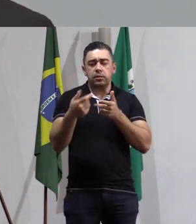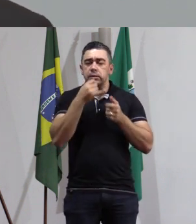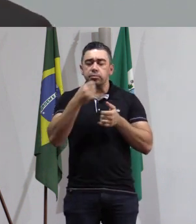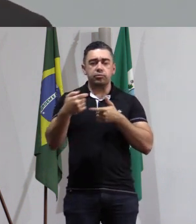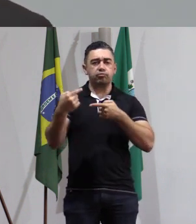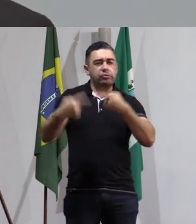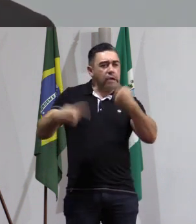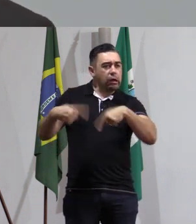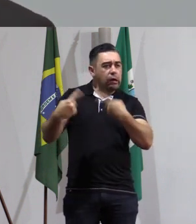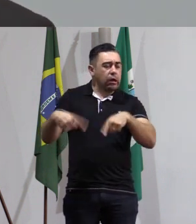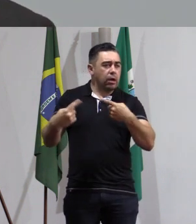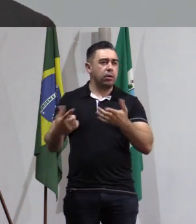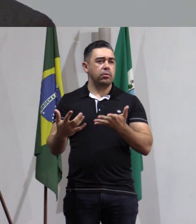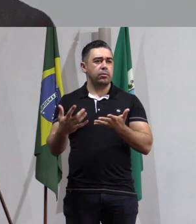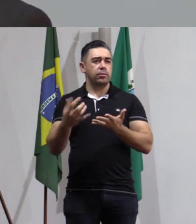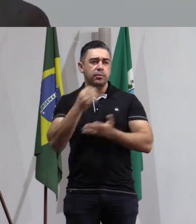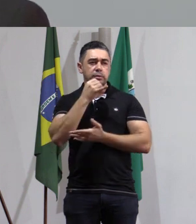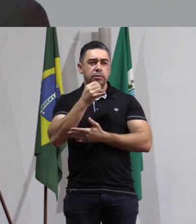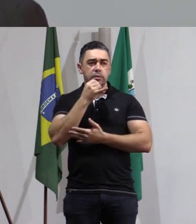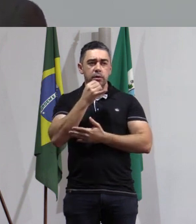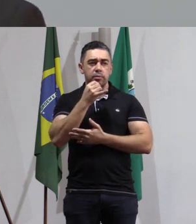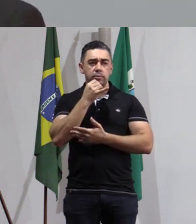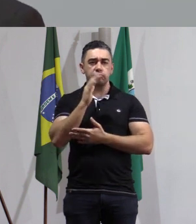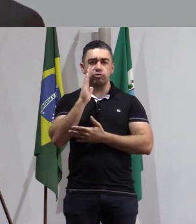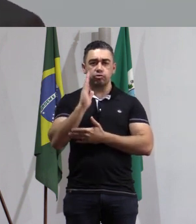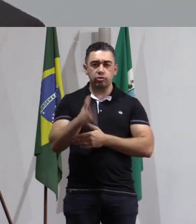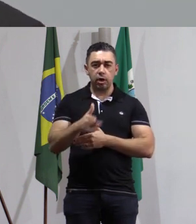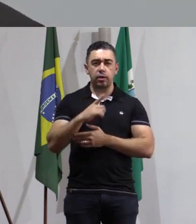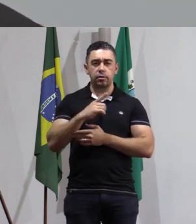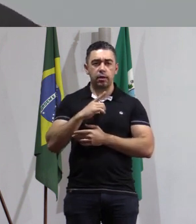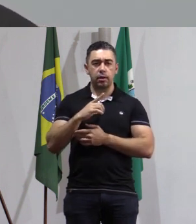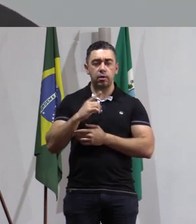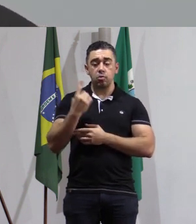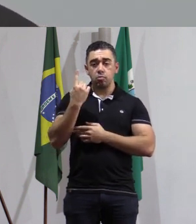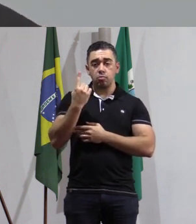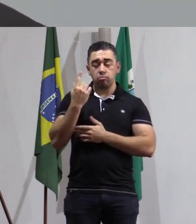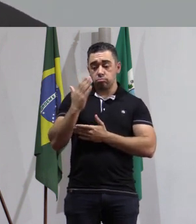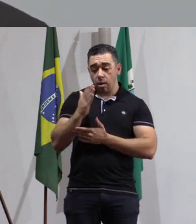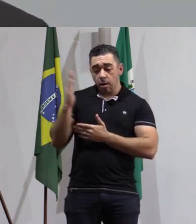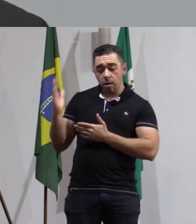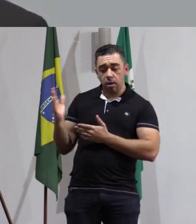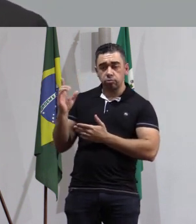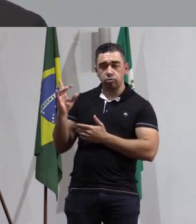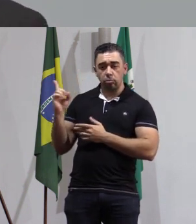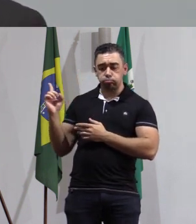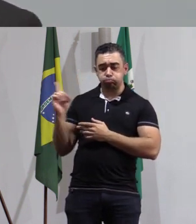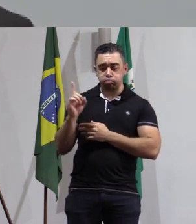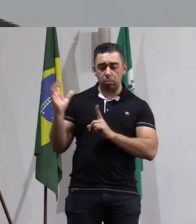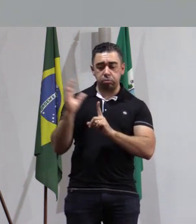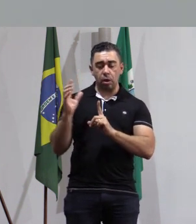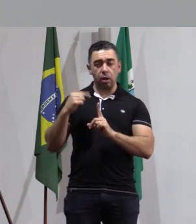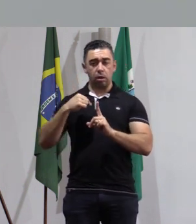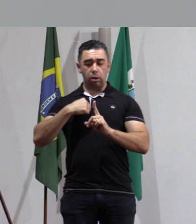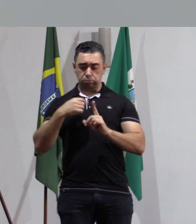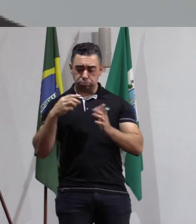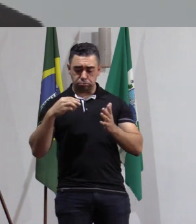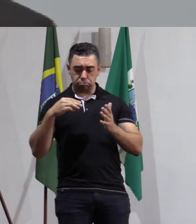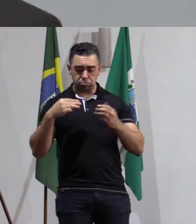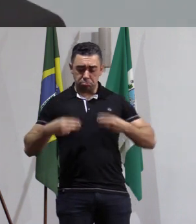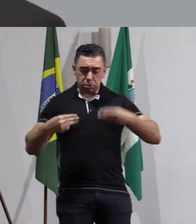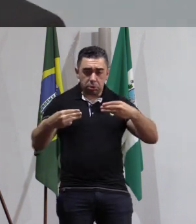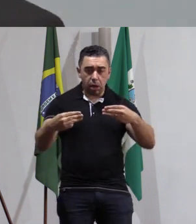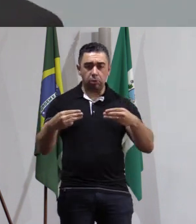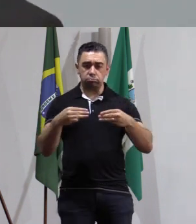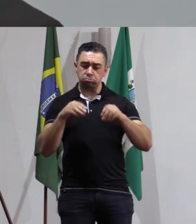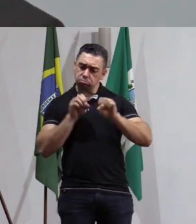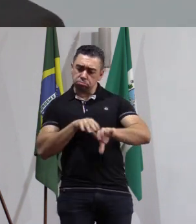que, na verdade, teve condições estabelecidas unilateralmente pelo Ministério da Educação, como eu já vou falar